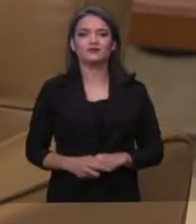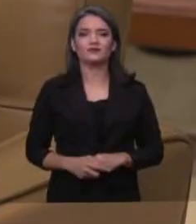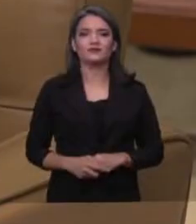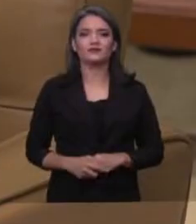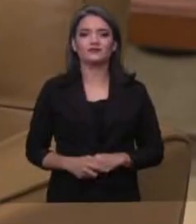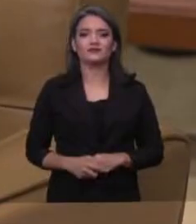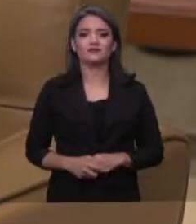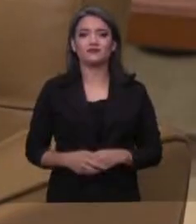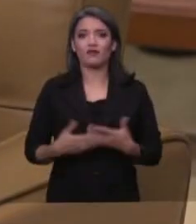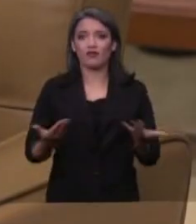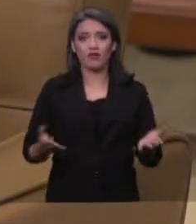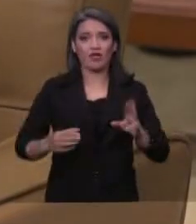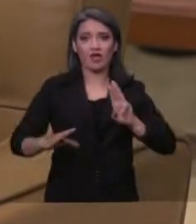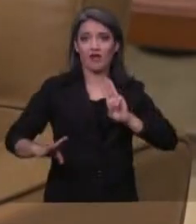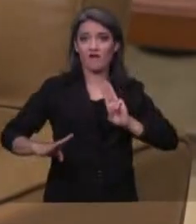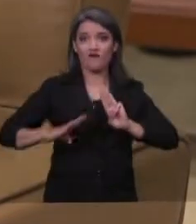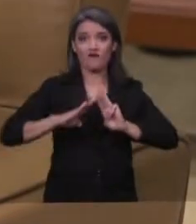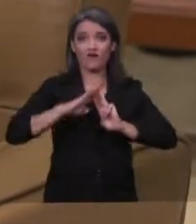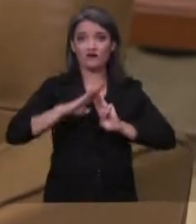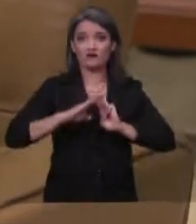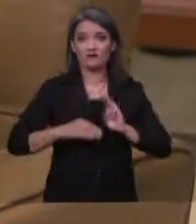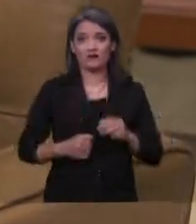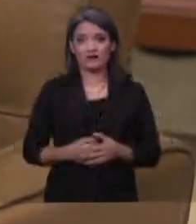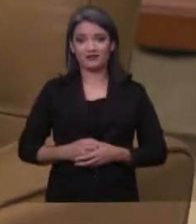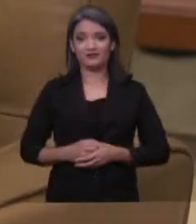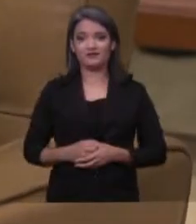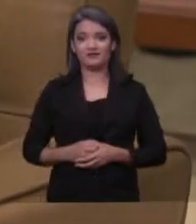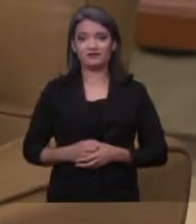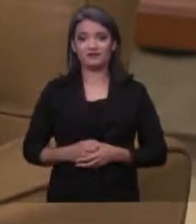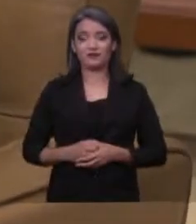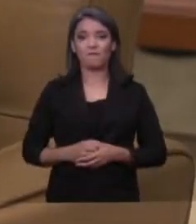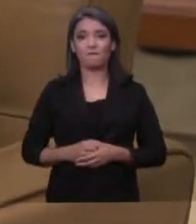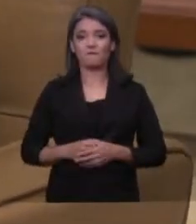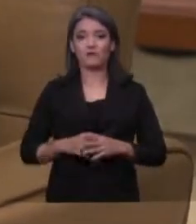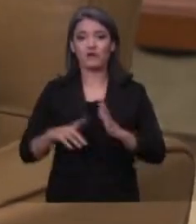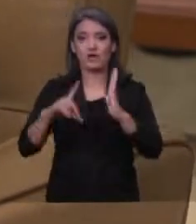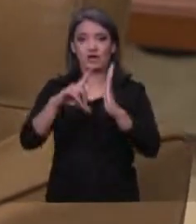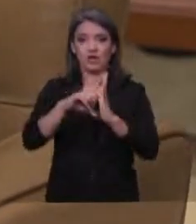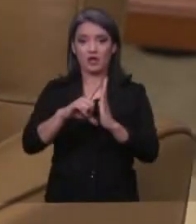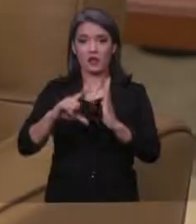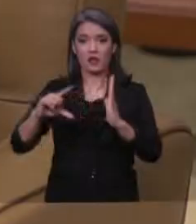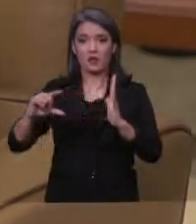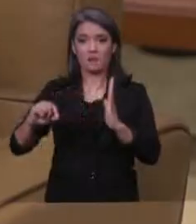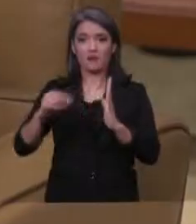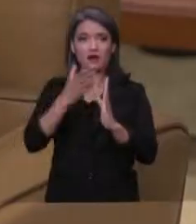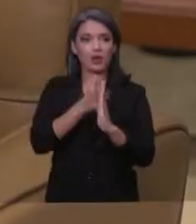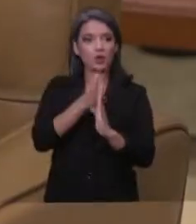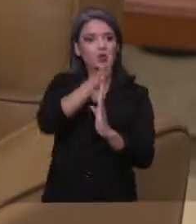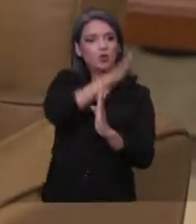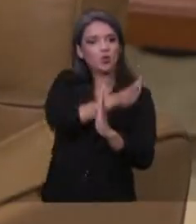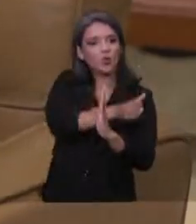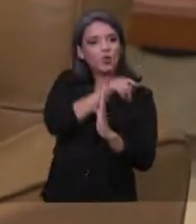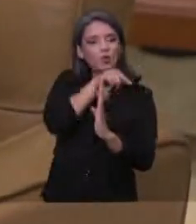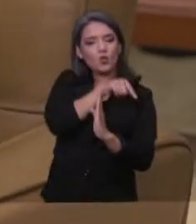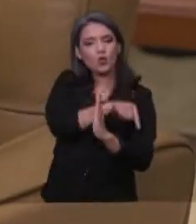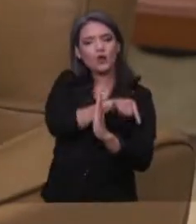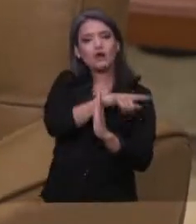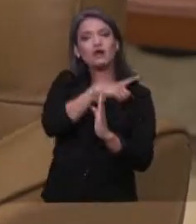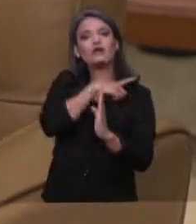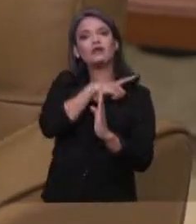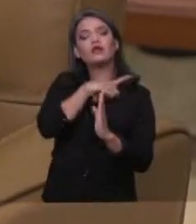São as Forças Armadas. Há atrás, depois do asfalto ali, há